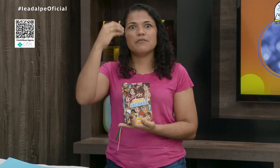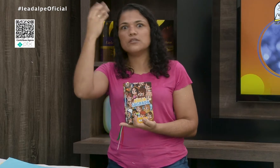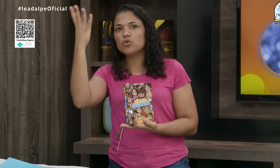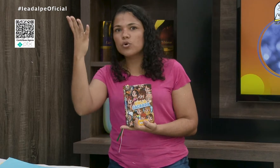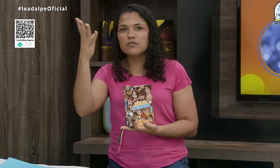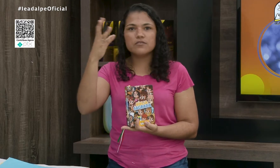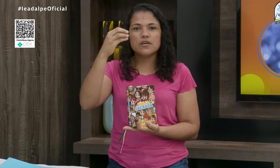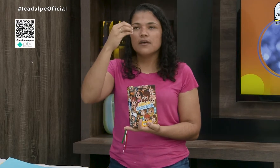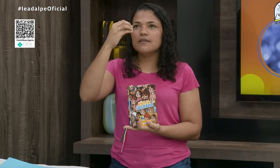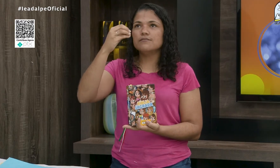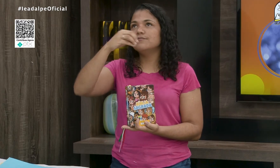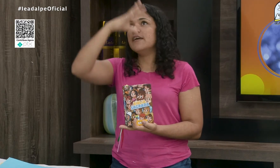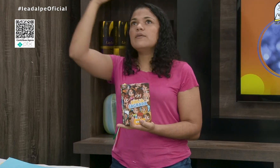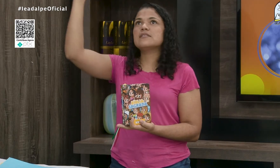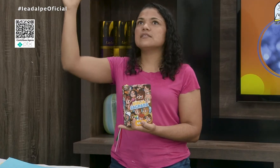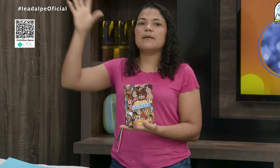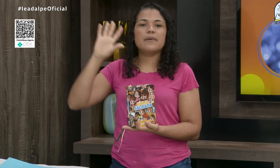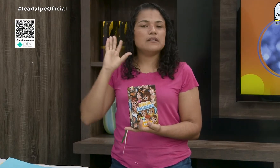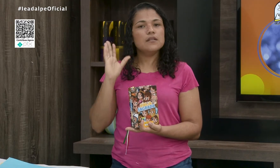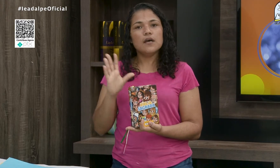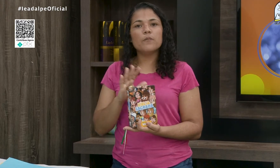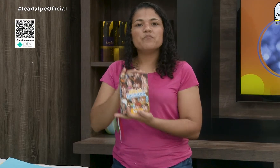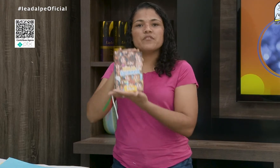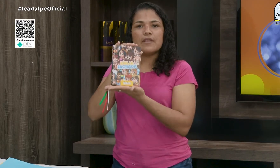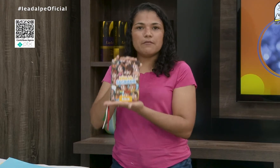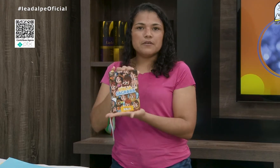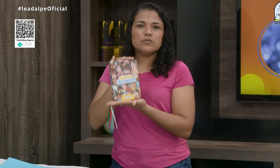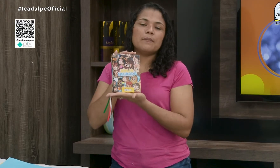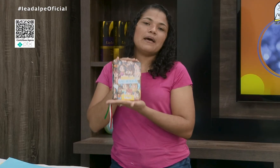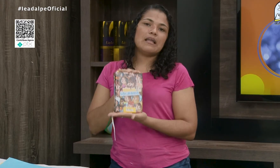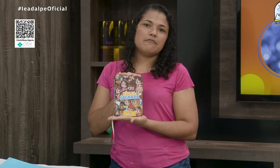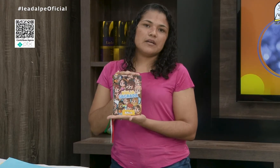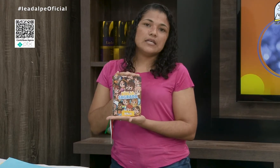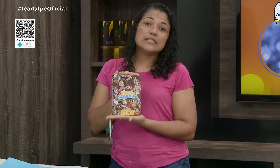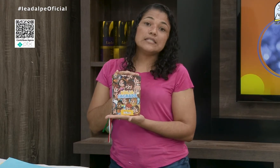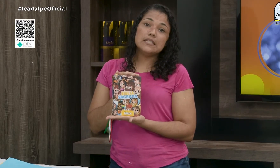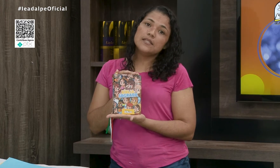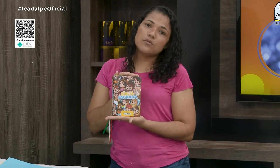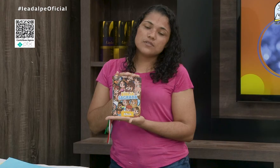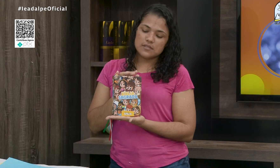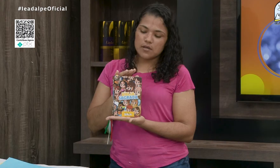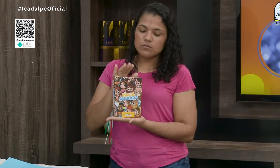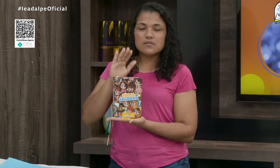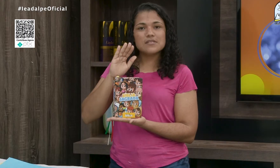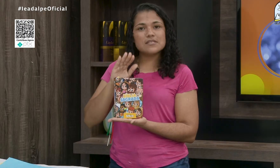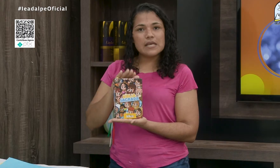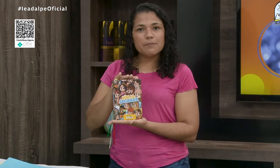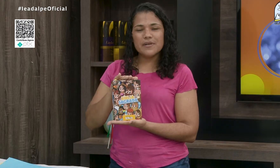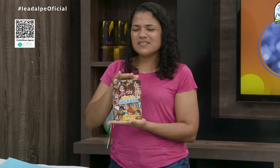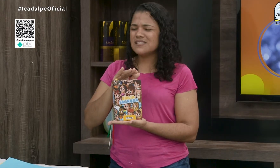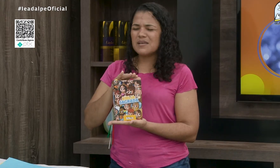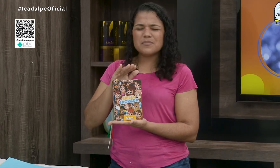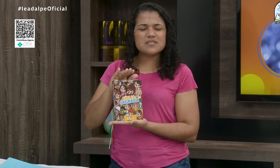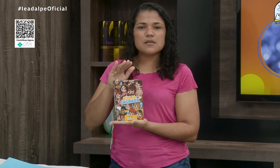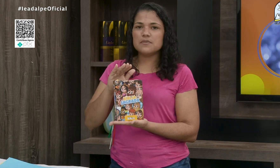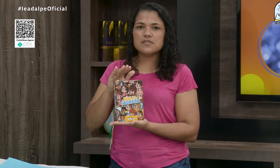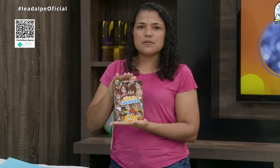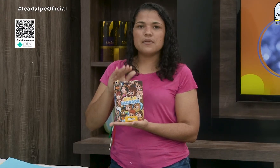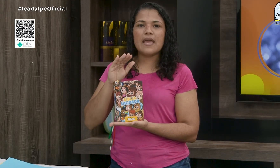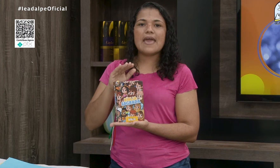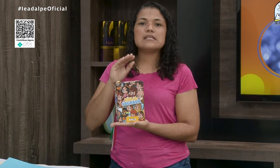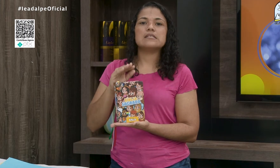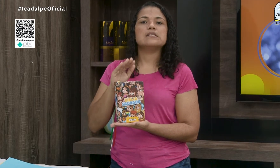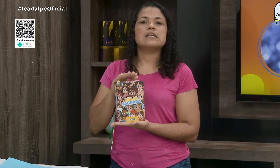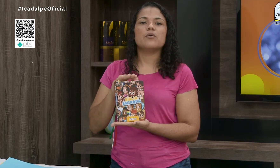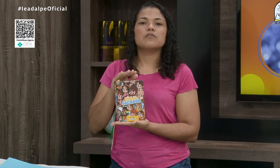você inventou, que veio assim na mente. Não, está vindo da palavra de Deus. Então, sempre, sempre, sempre,